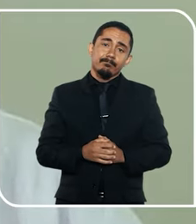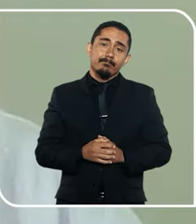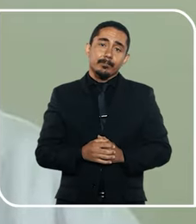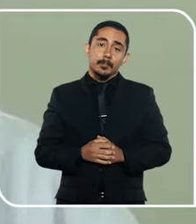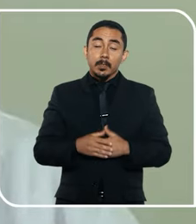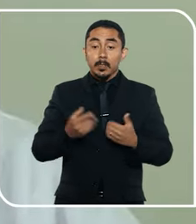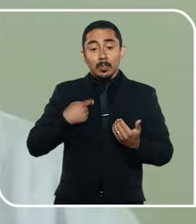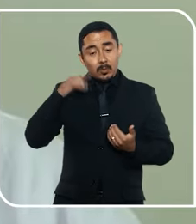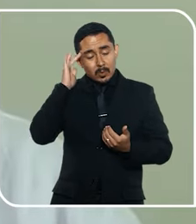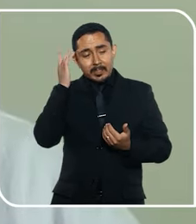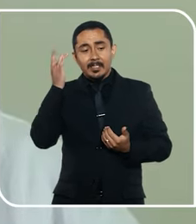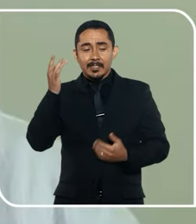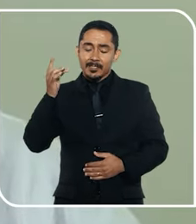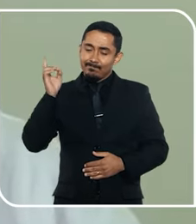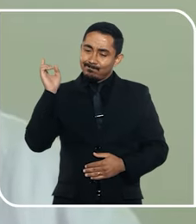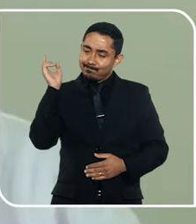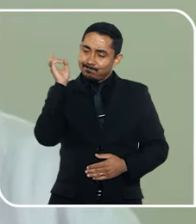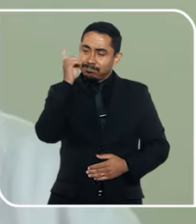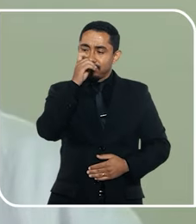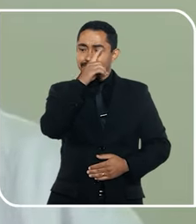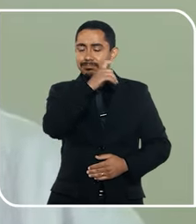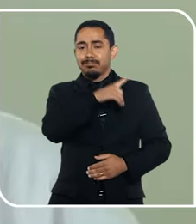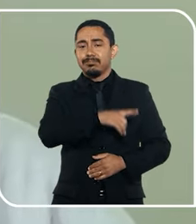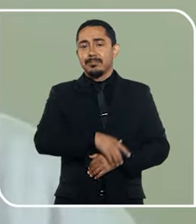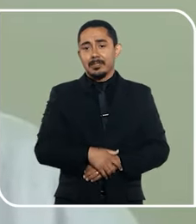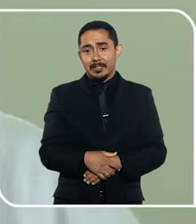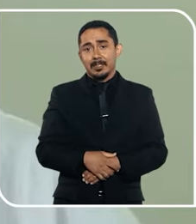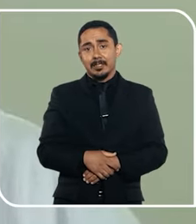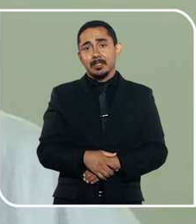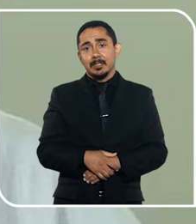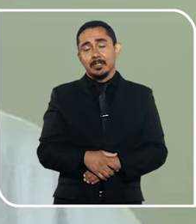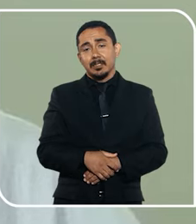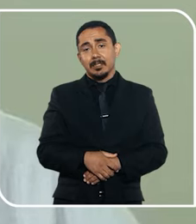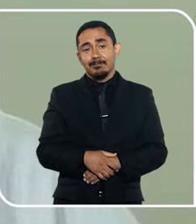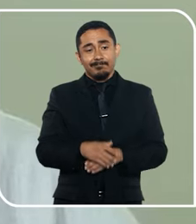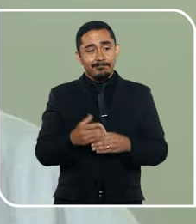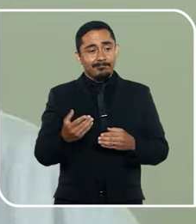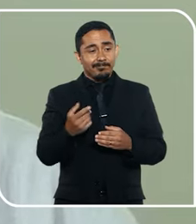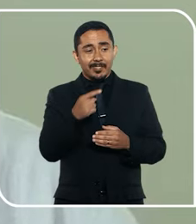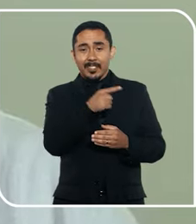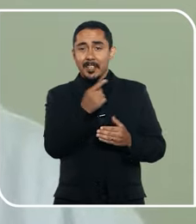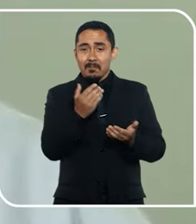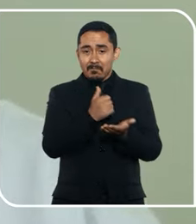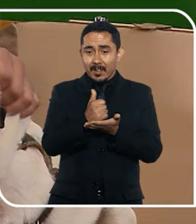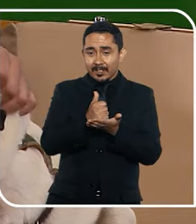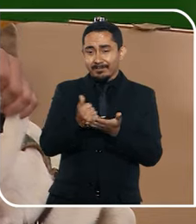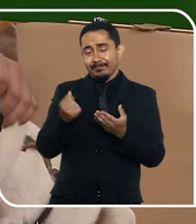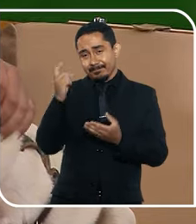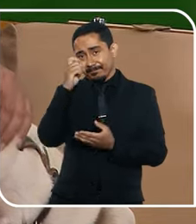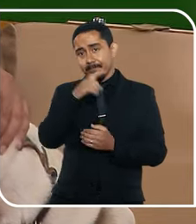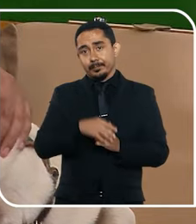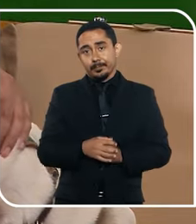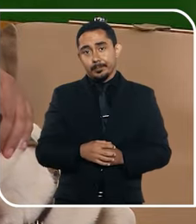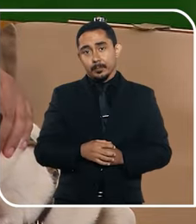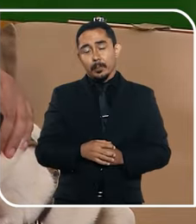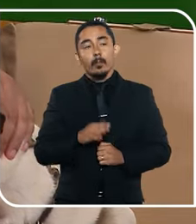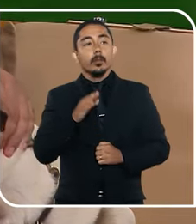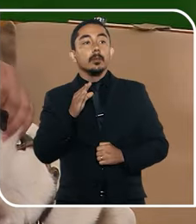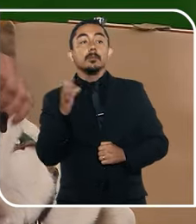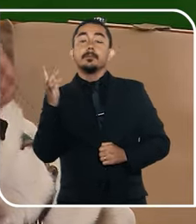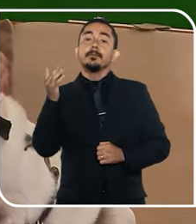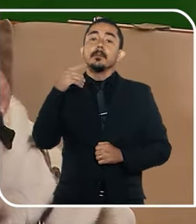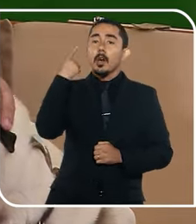achei que ia ficar muito difícil ter algo nesse teor, né? E o que que o